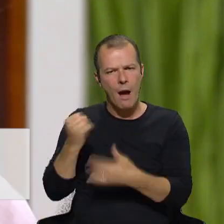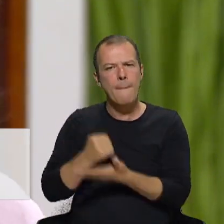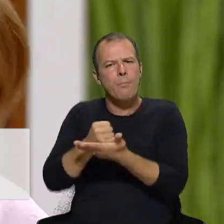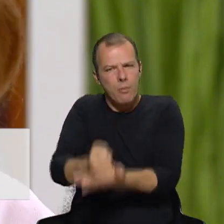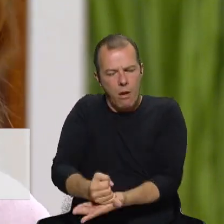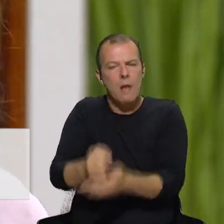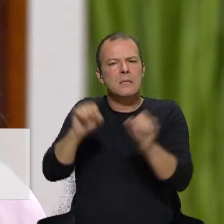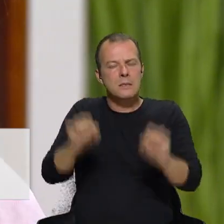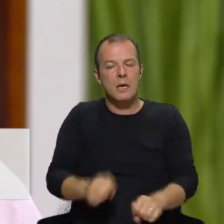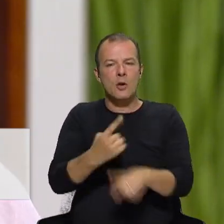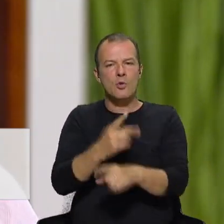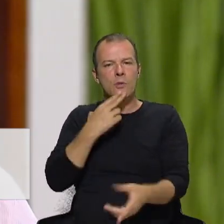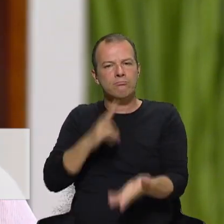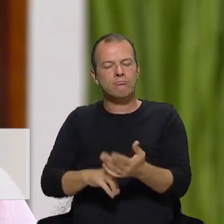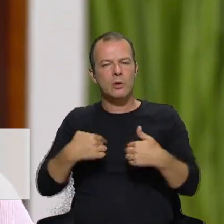eu acredito,